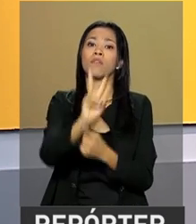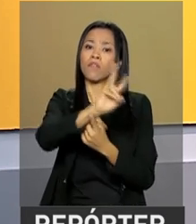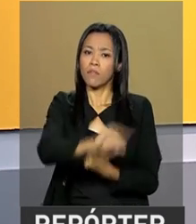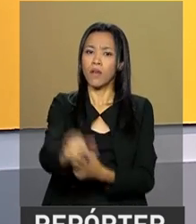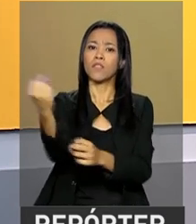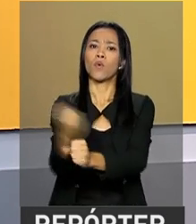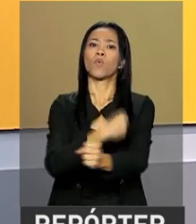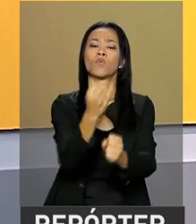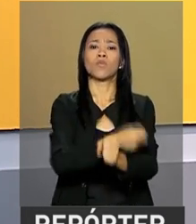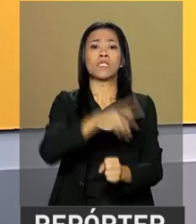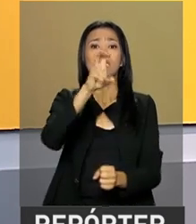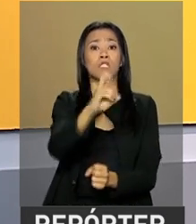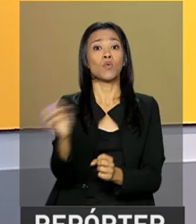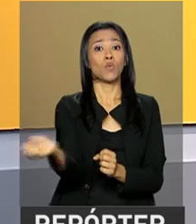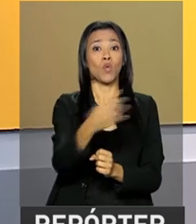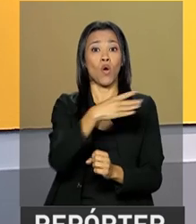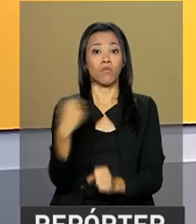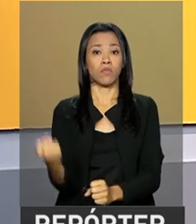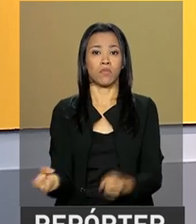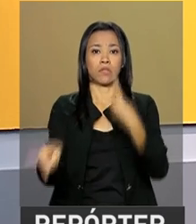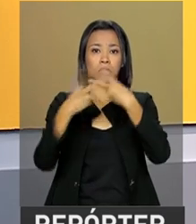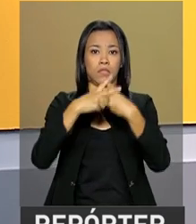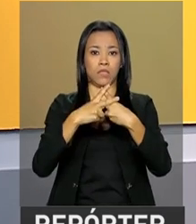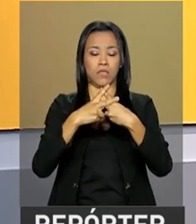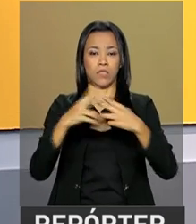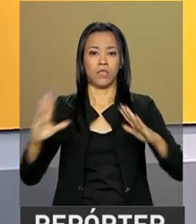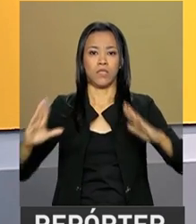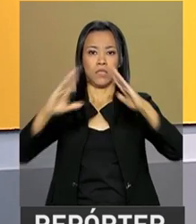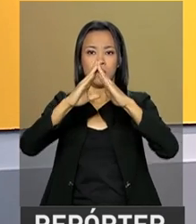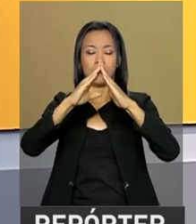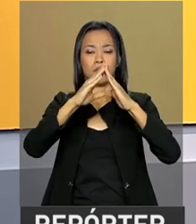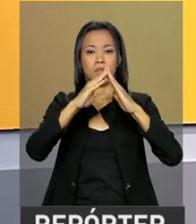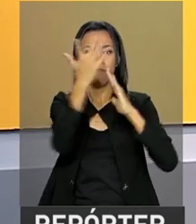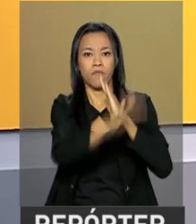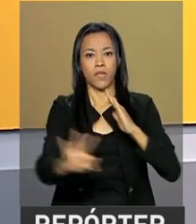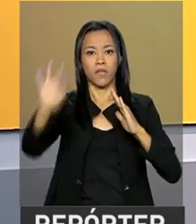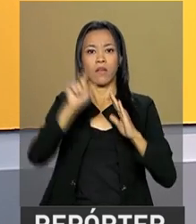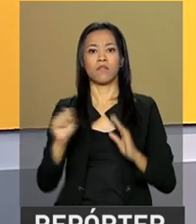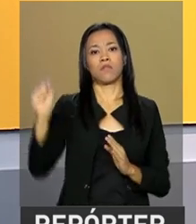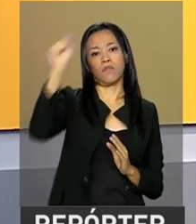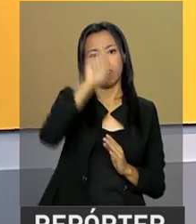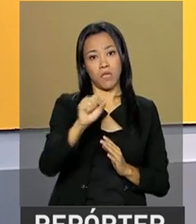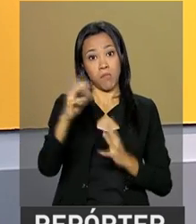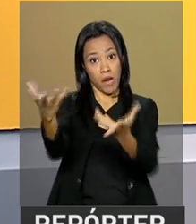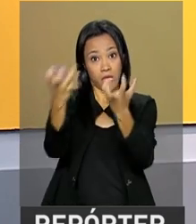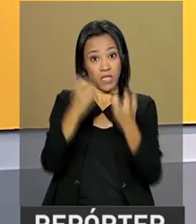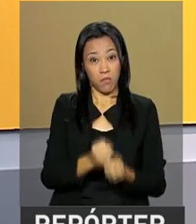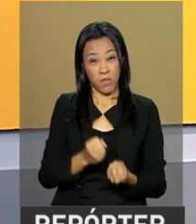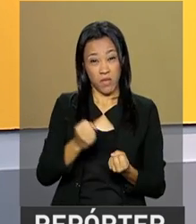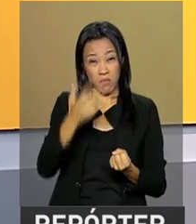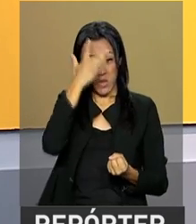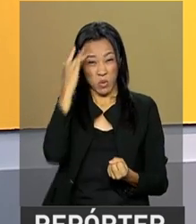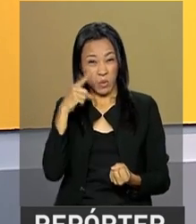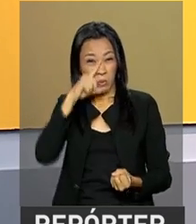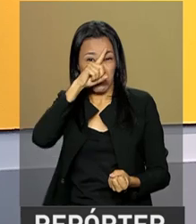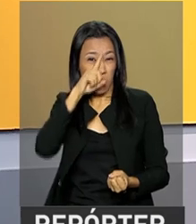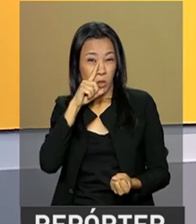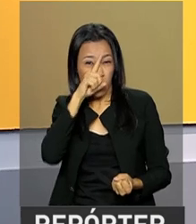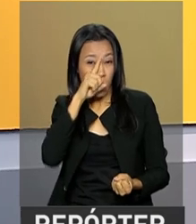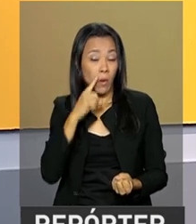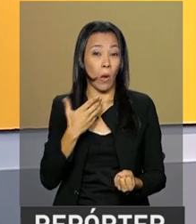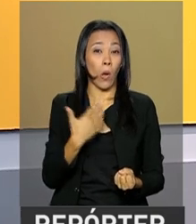construídos cinco novos presídios federais para receber os presos mais perigosos e envolvidos